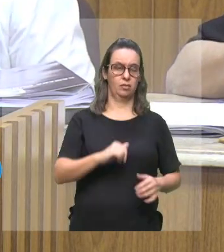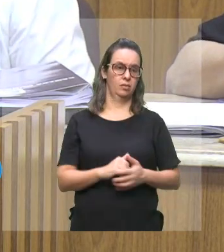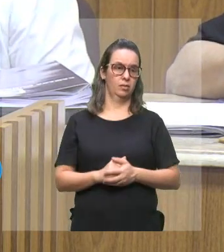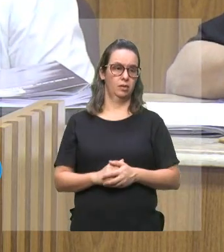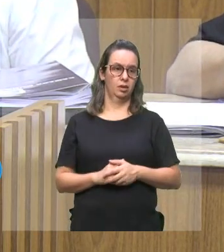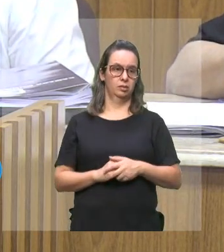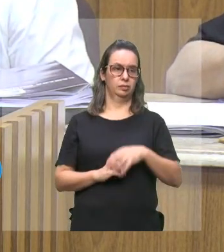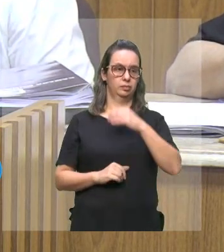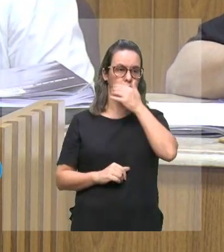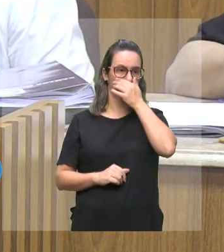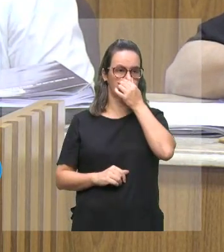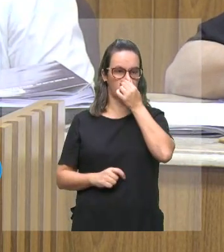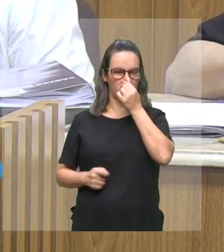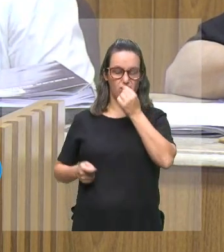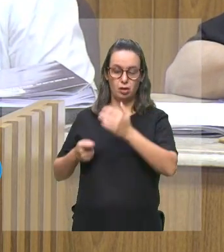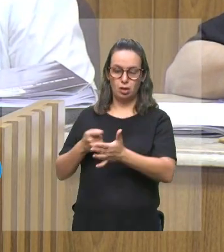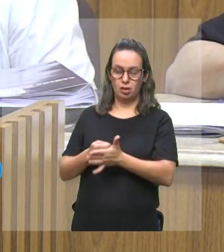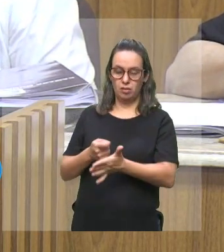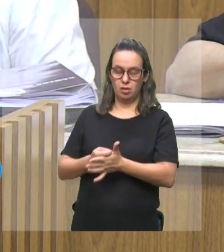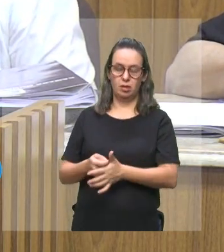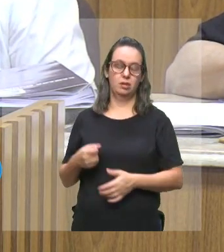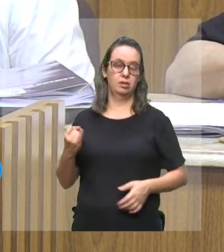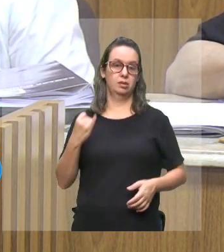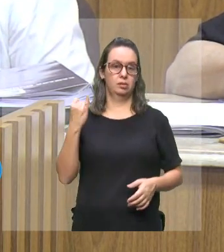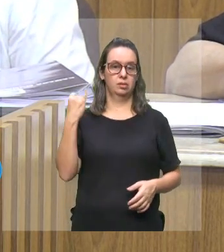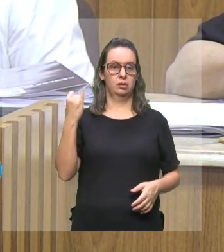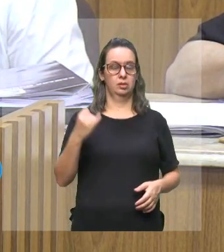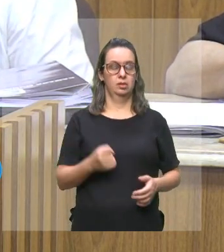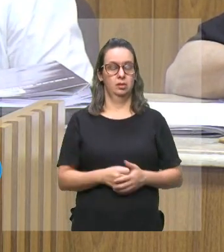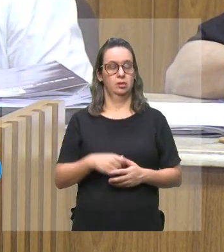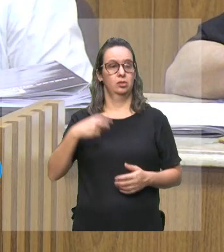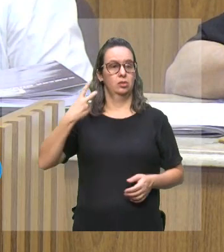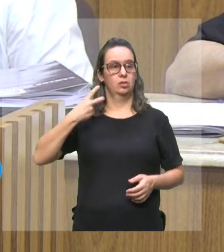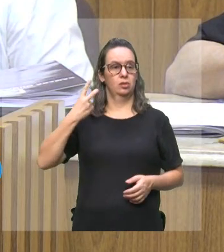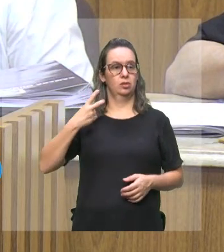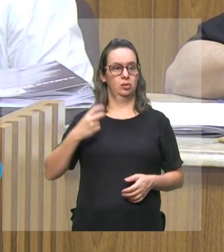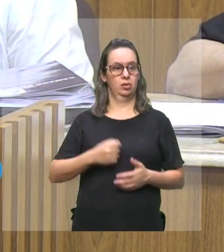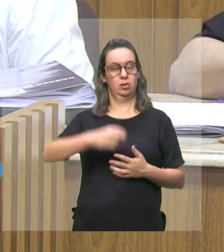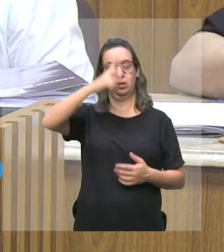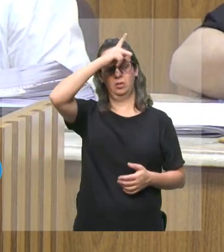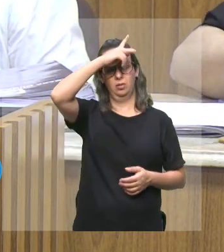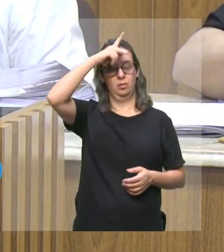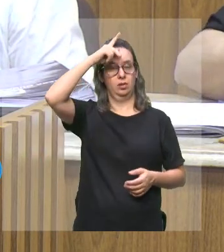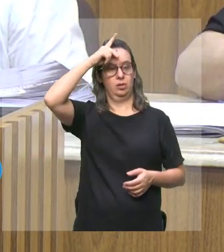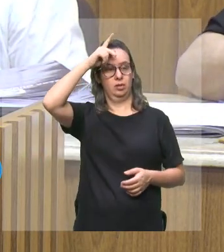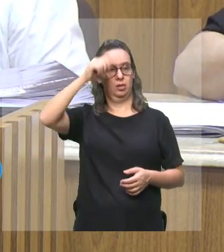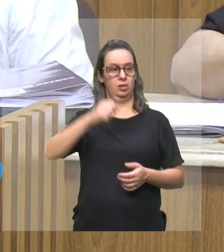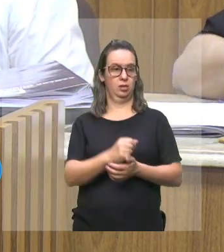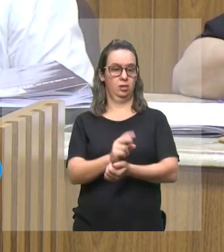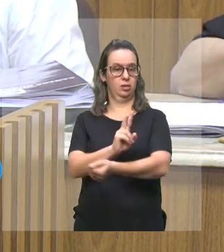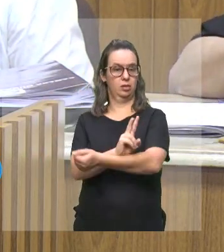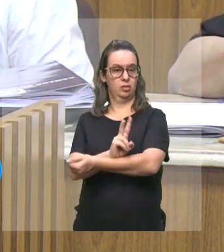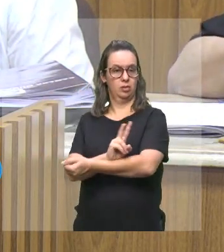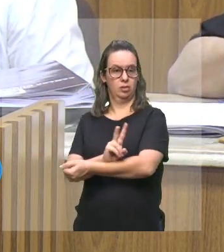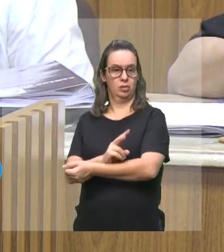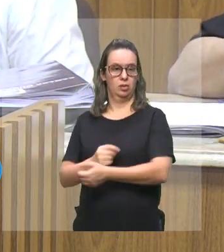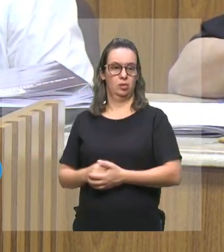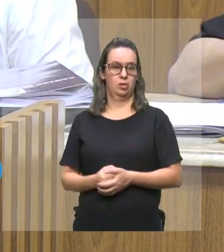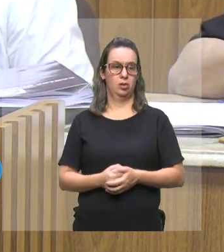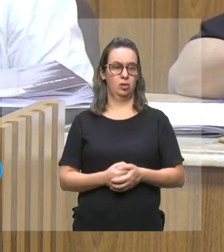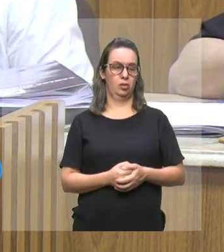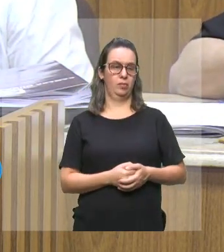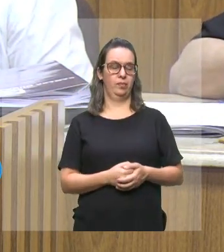expressamente alguns deveres importantes dos vereadores em relação à prefeitura: fiscalizar as contas da